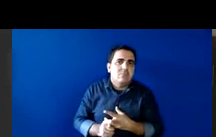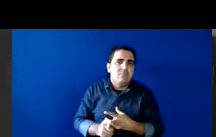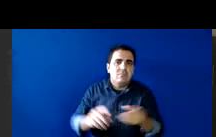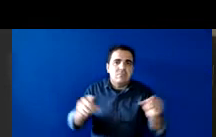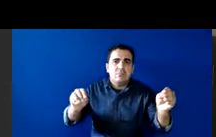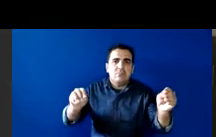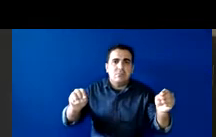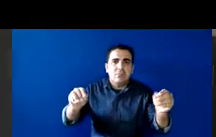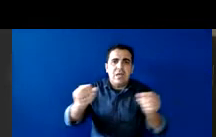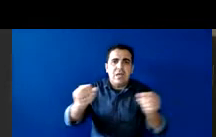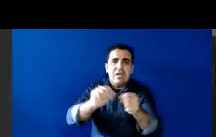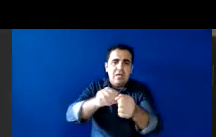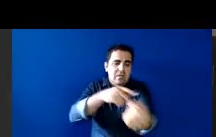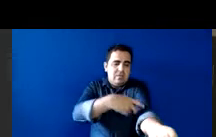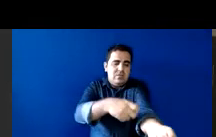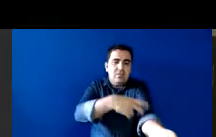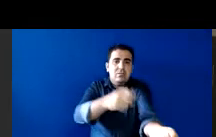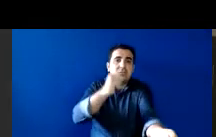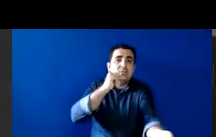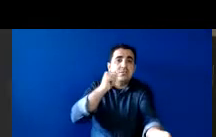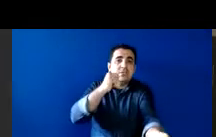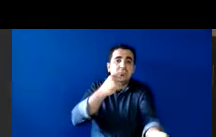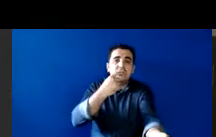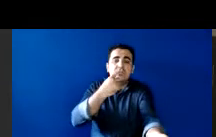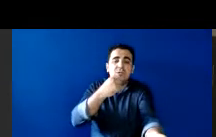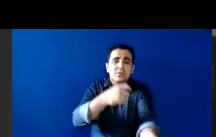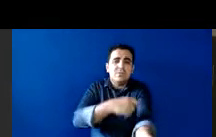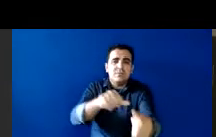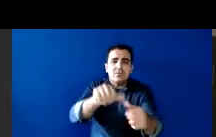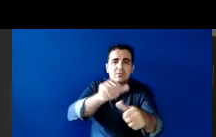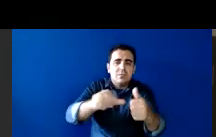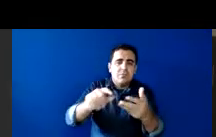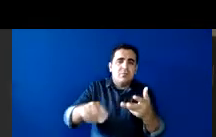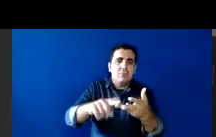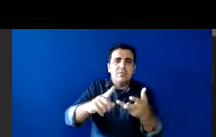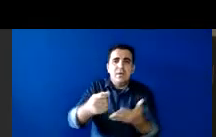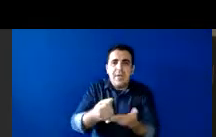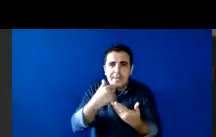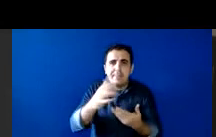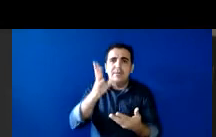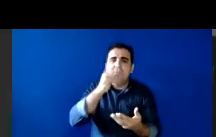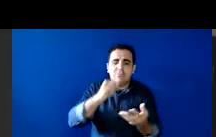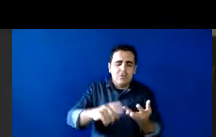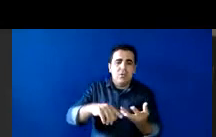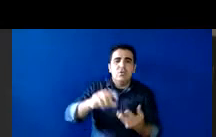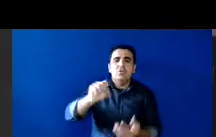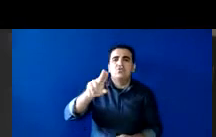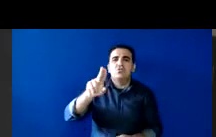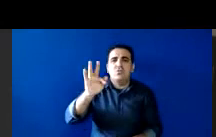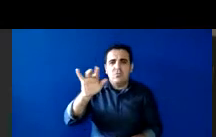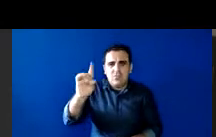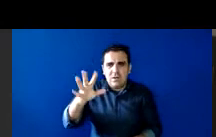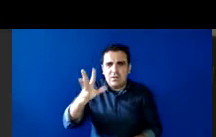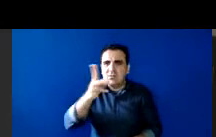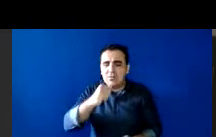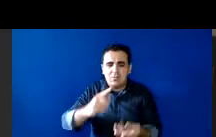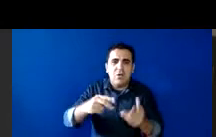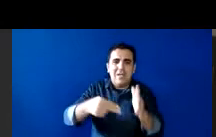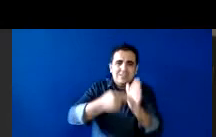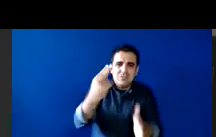a transfusão de sangue demorou, né? O antibiótico demorou, o sulfato de magnésio demorou, a